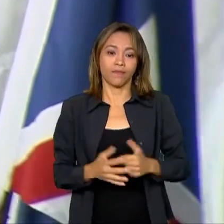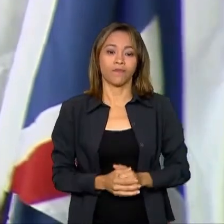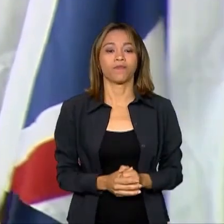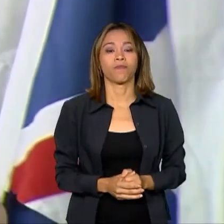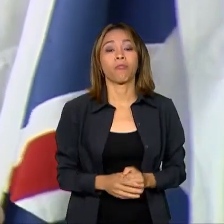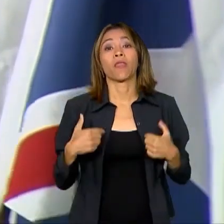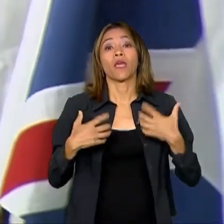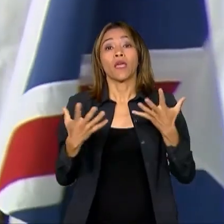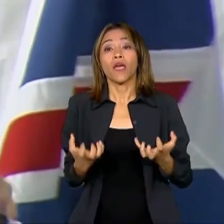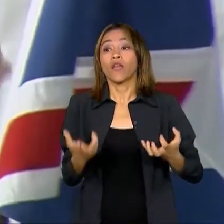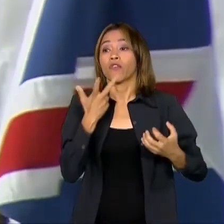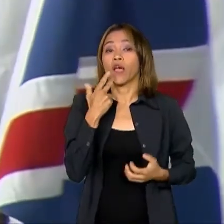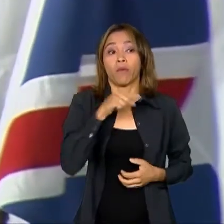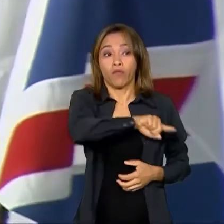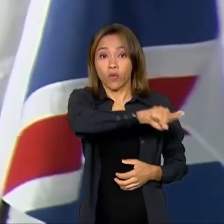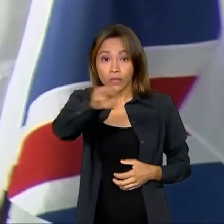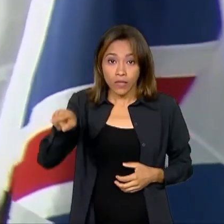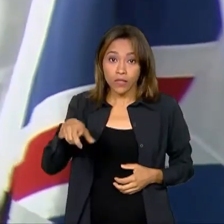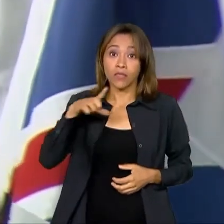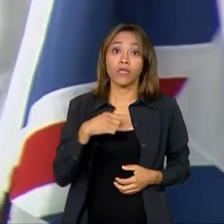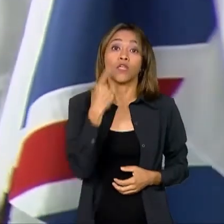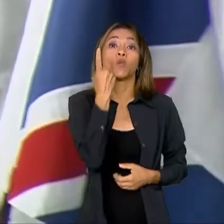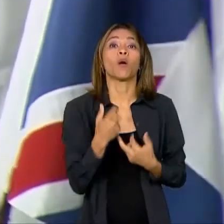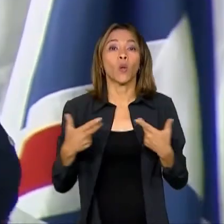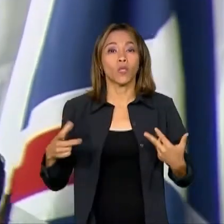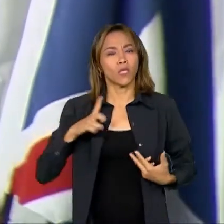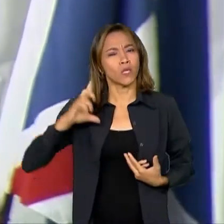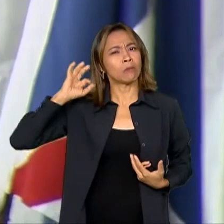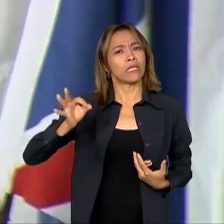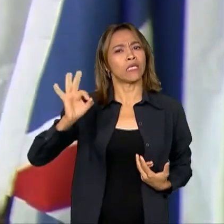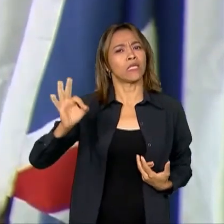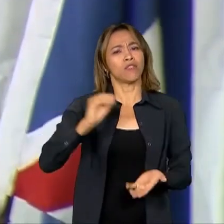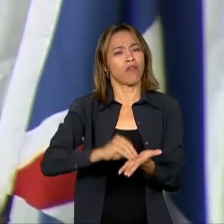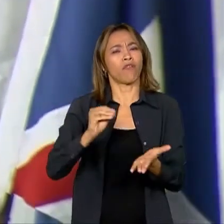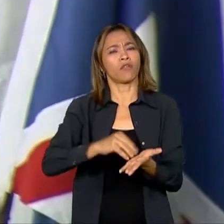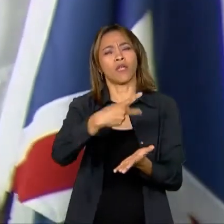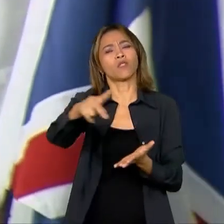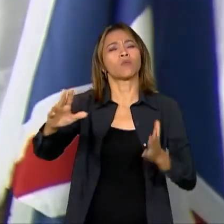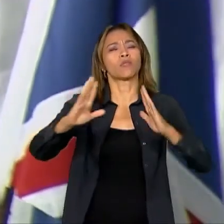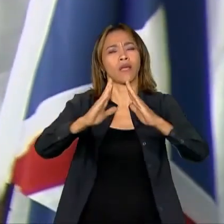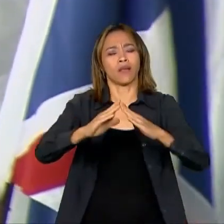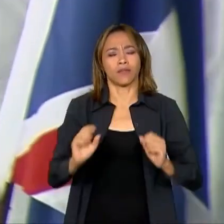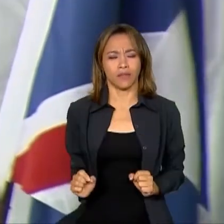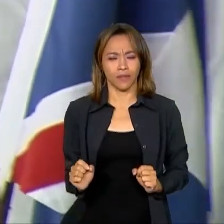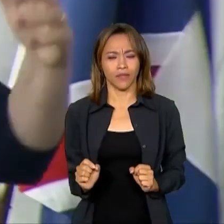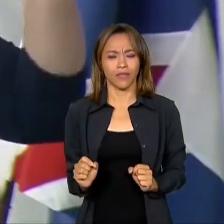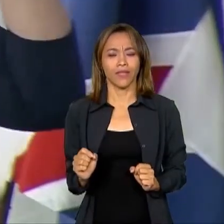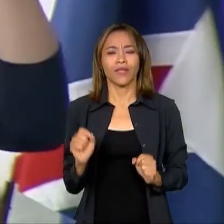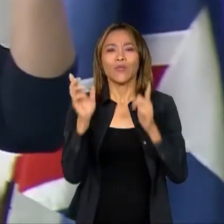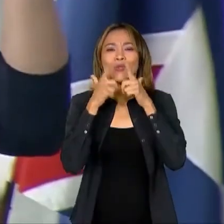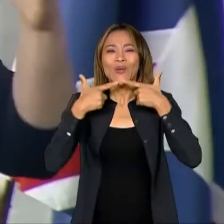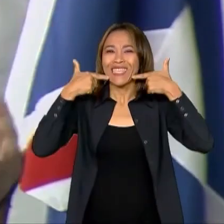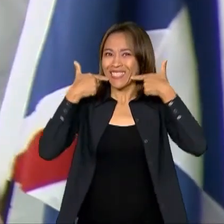fim, quero dizer para vocês que tem uma coisa que eu tenho certeza que não vai faltar na casa de vocês. Não vai faltar um